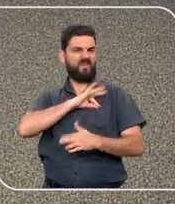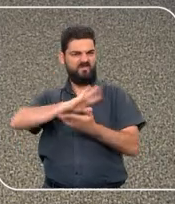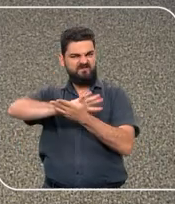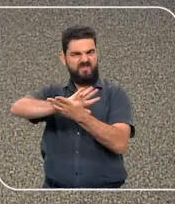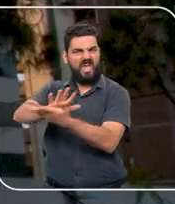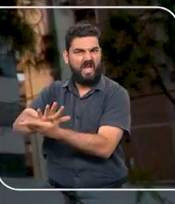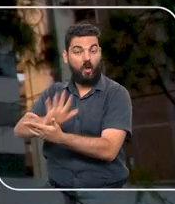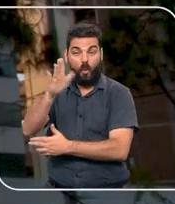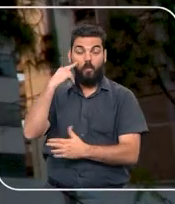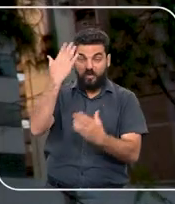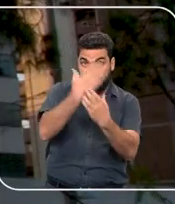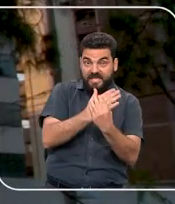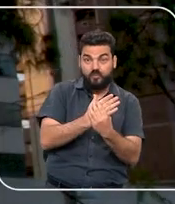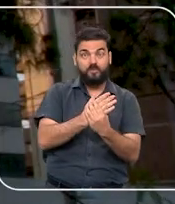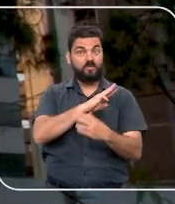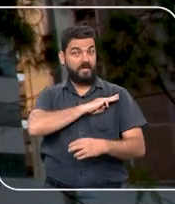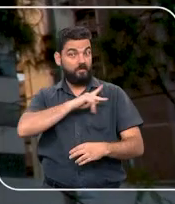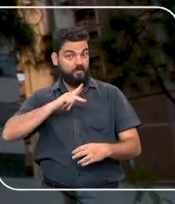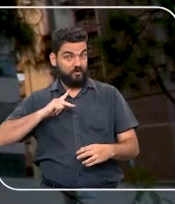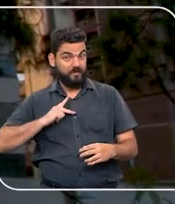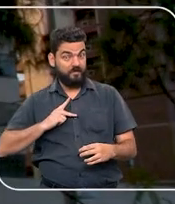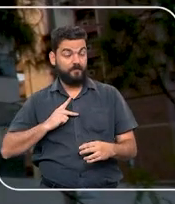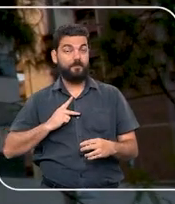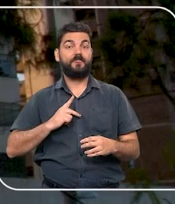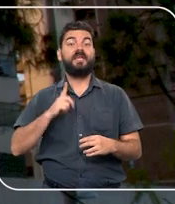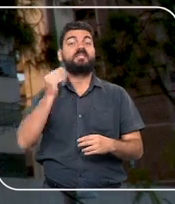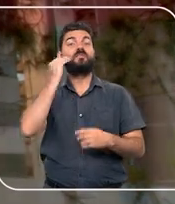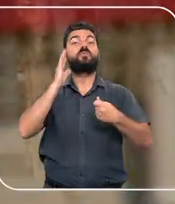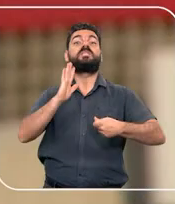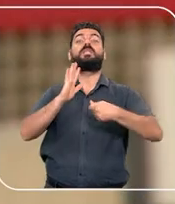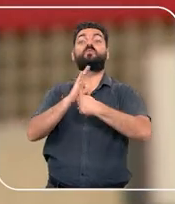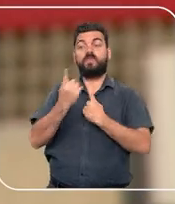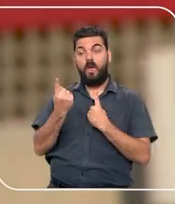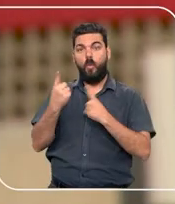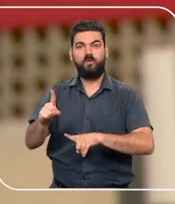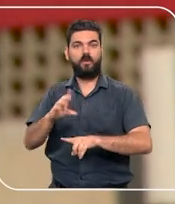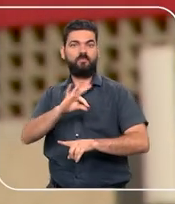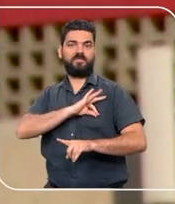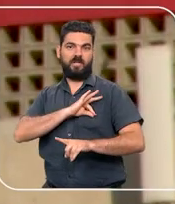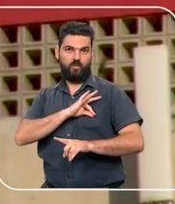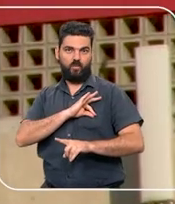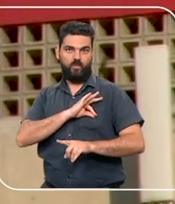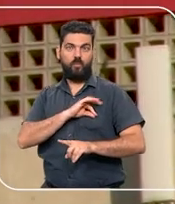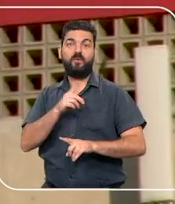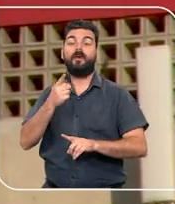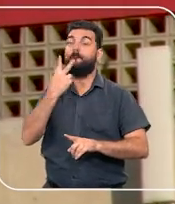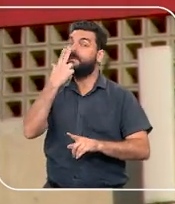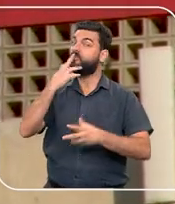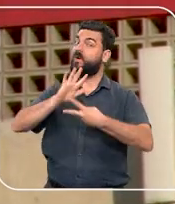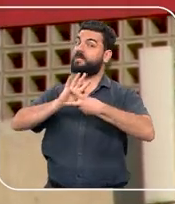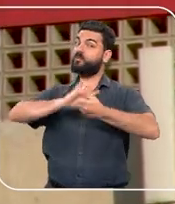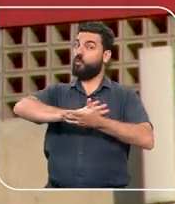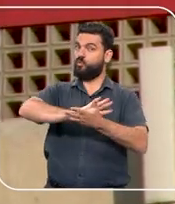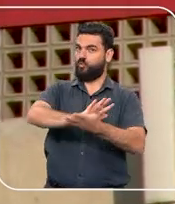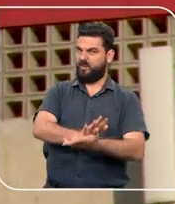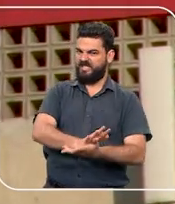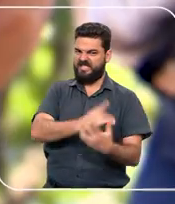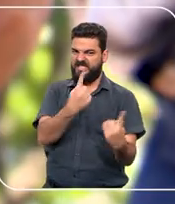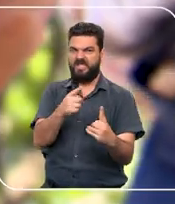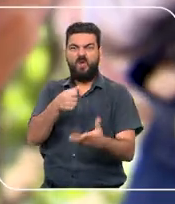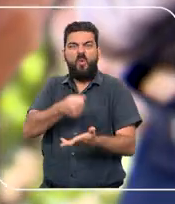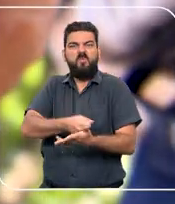Gerais de acordo com o processo o ministério público de Minas Gerais ofereceu denúncia contra os policiais pelo crime de